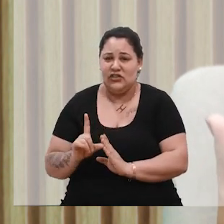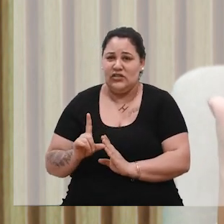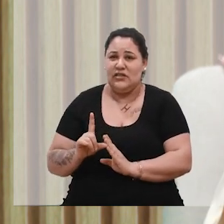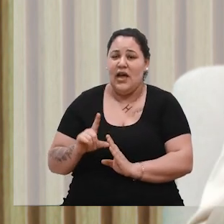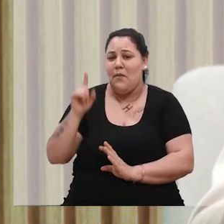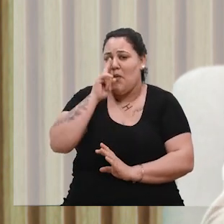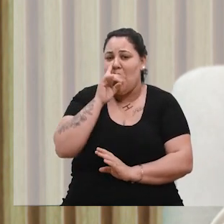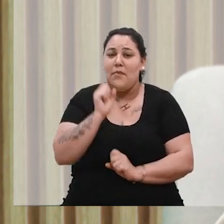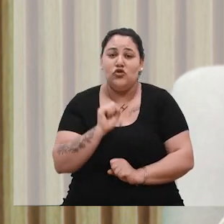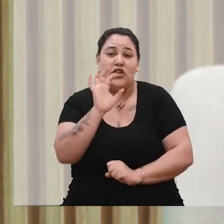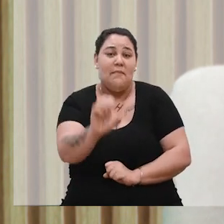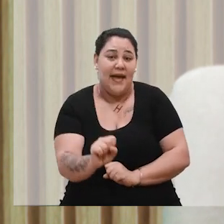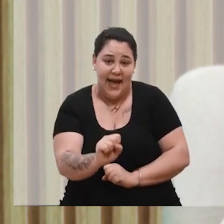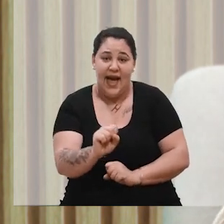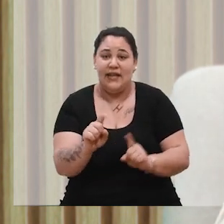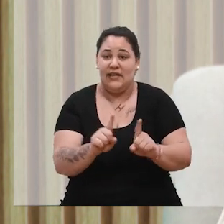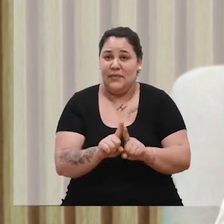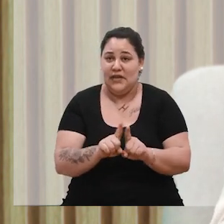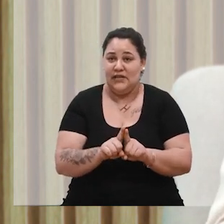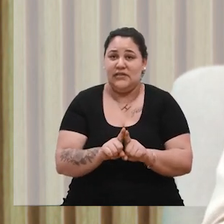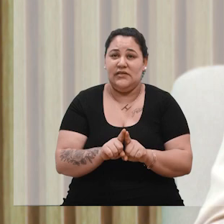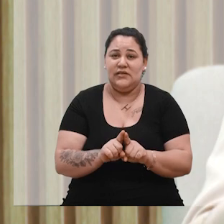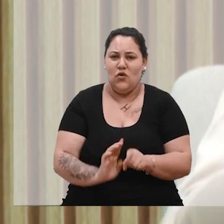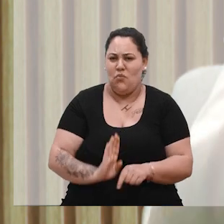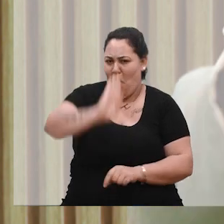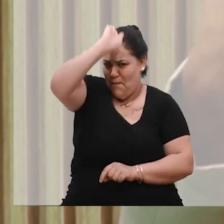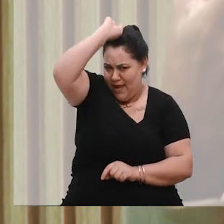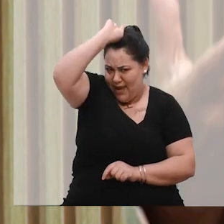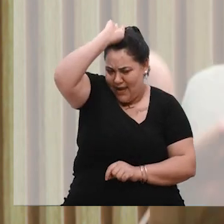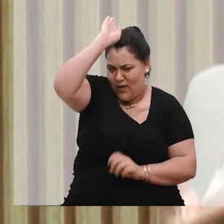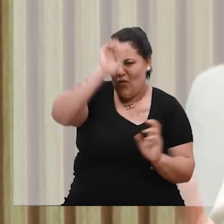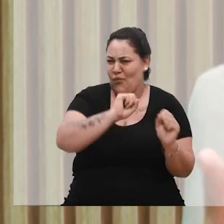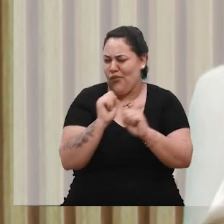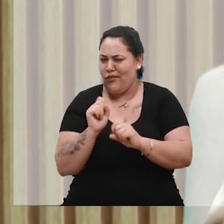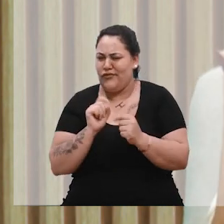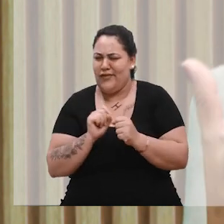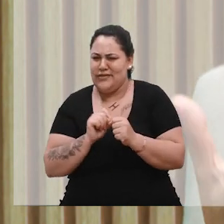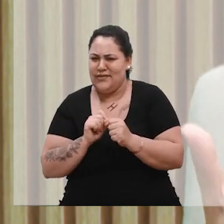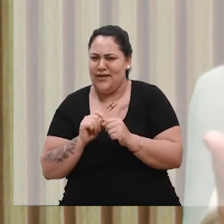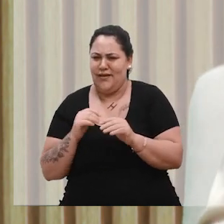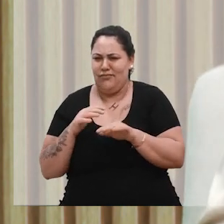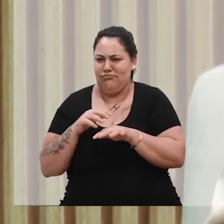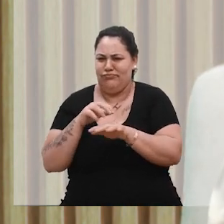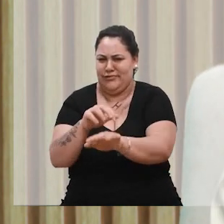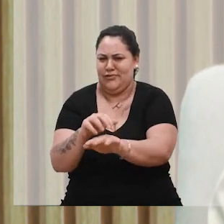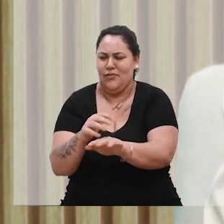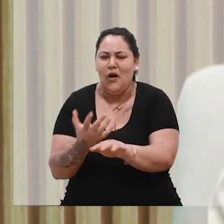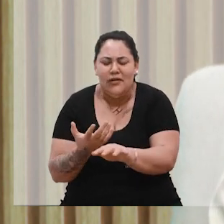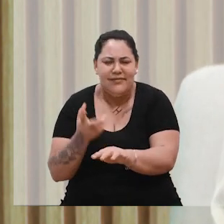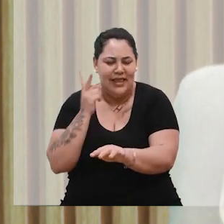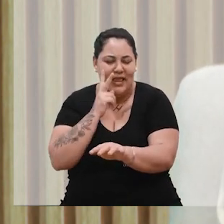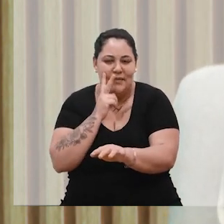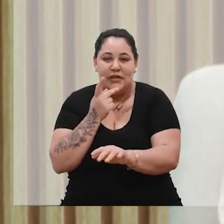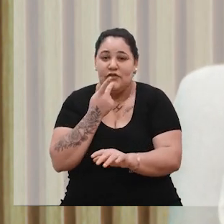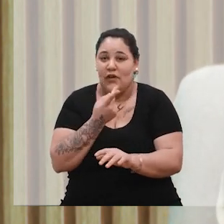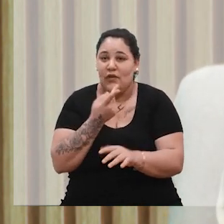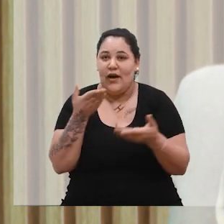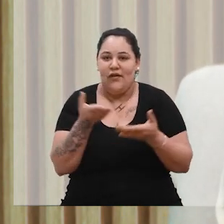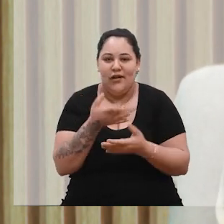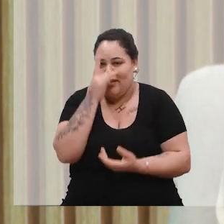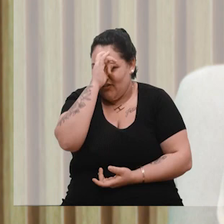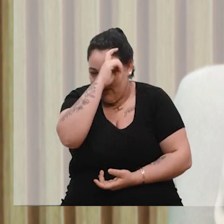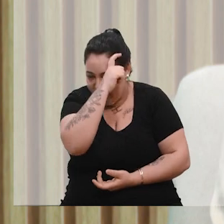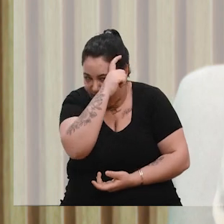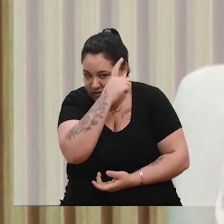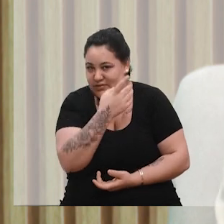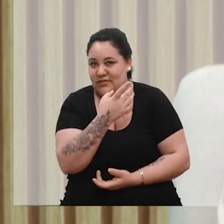pode retirar e pode levar, e os bombeiros podem fazer esse transporte. Lembra que a gente falou agora sobre